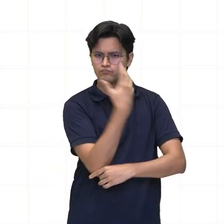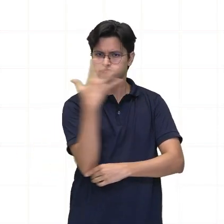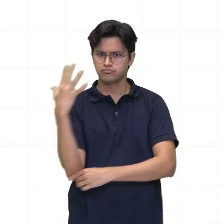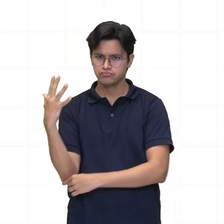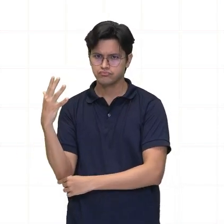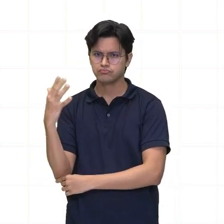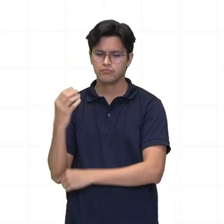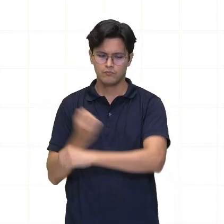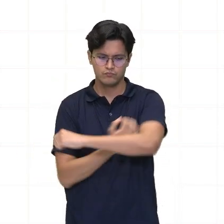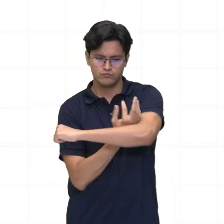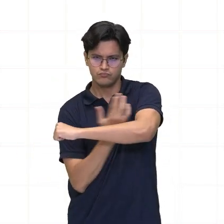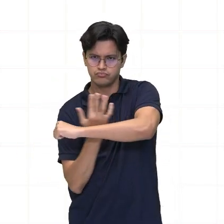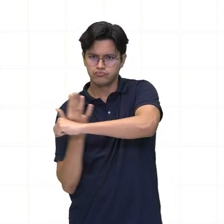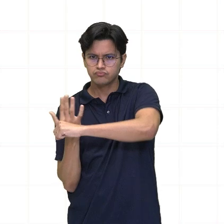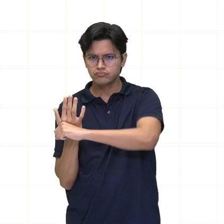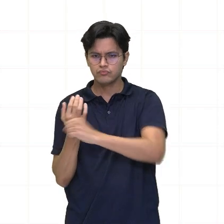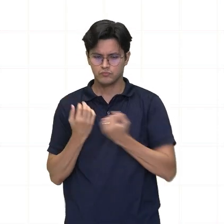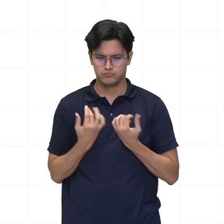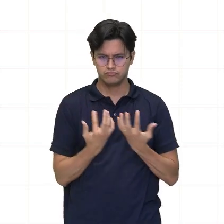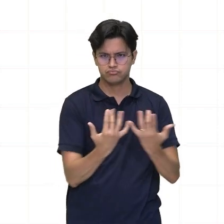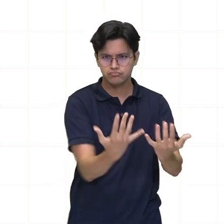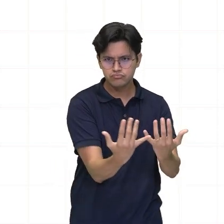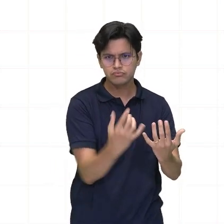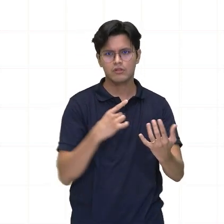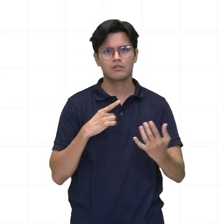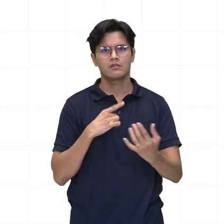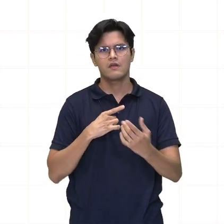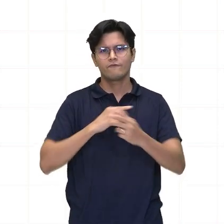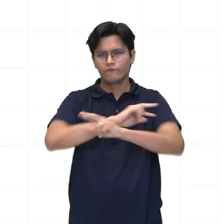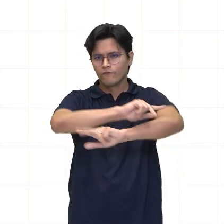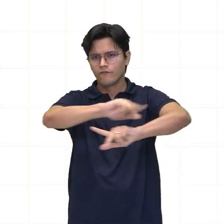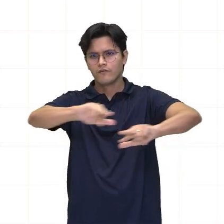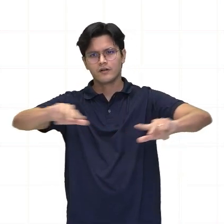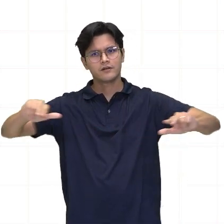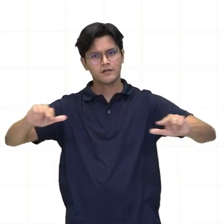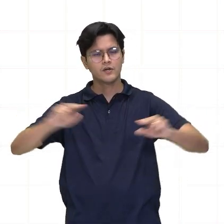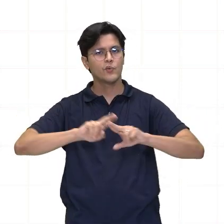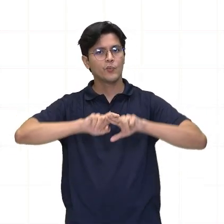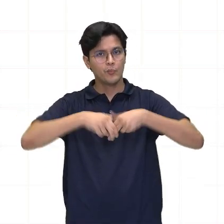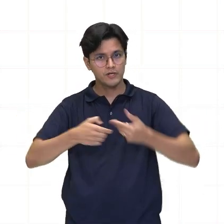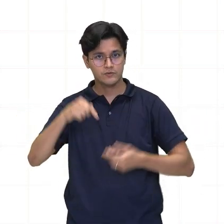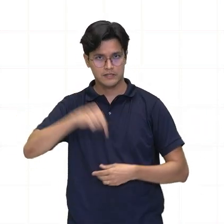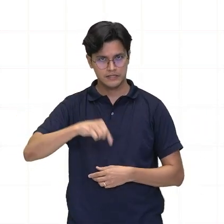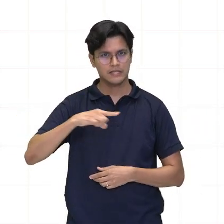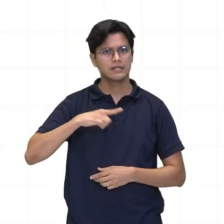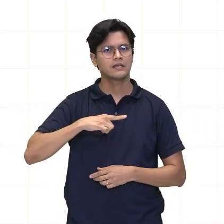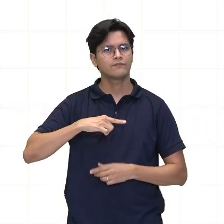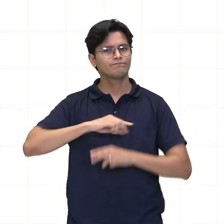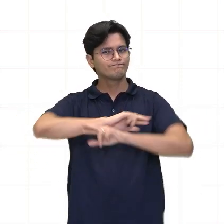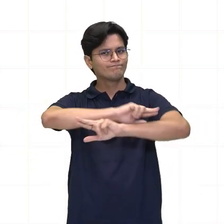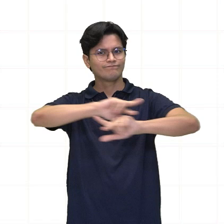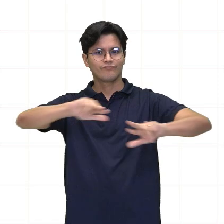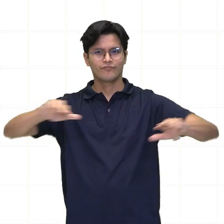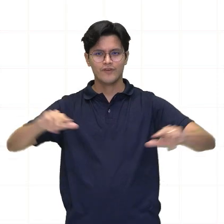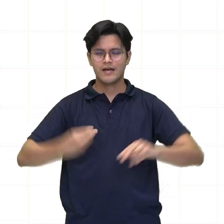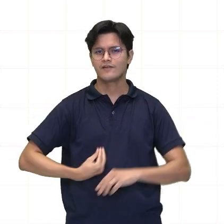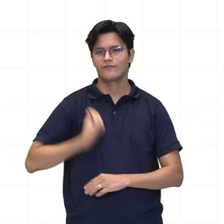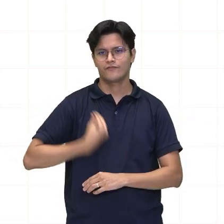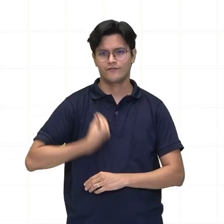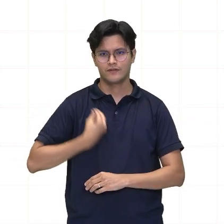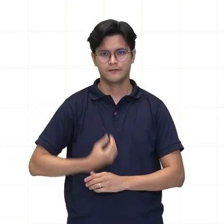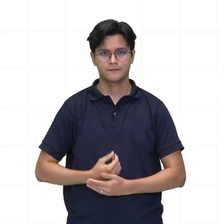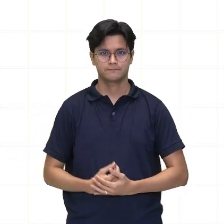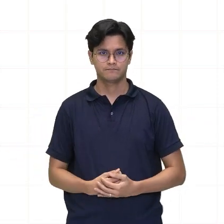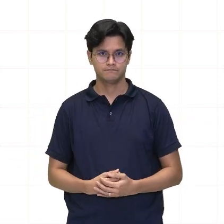a flora desse bioma, tornando-se aqui extremamente rica, né, em sua biodiversidade,